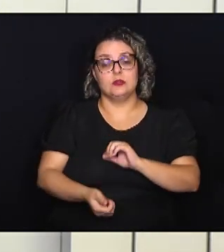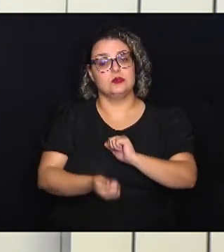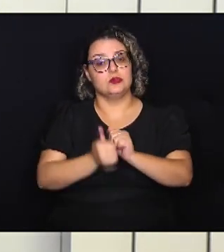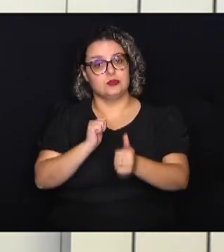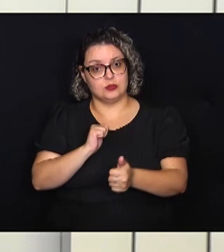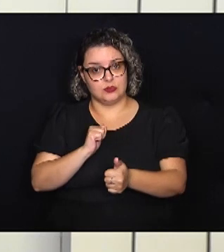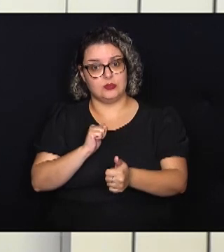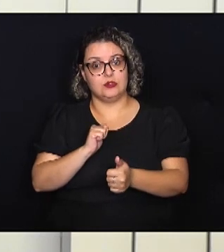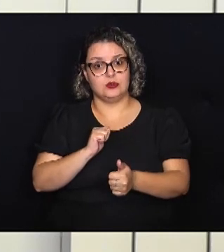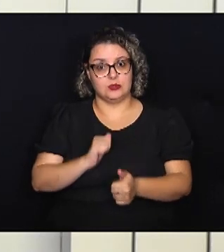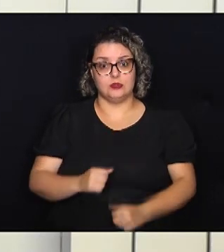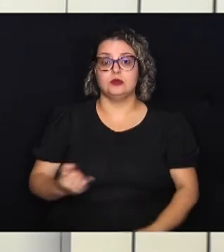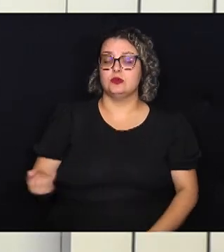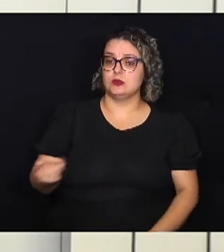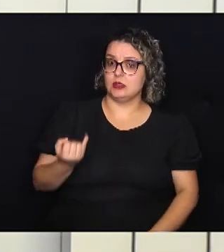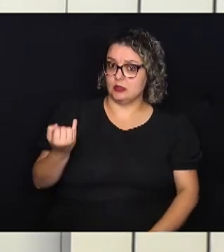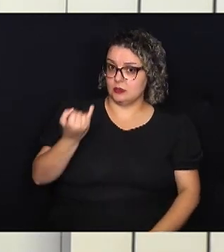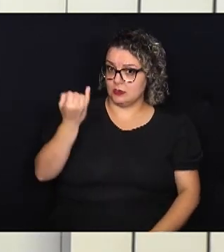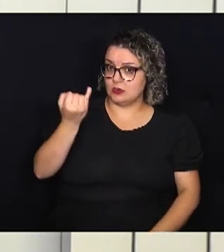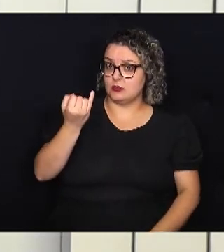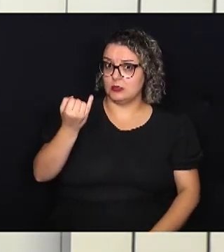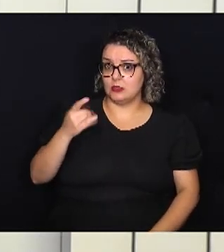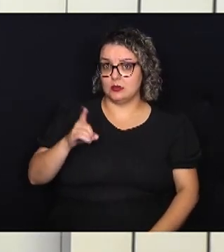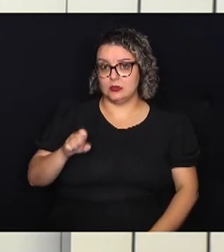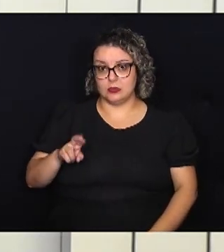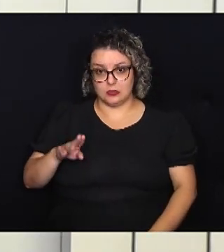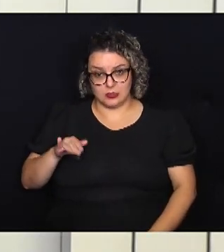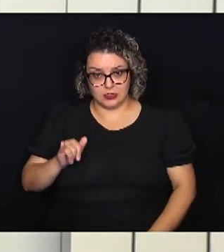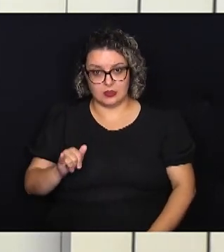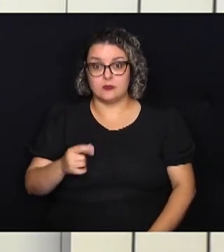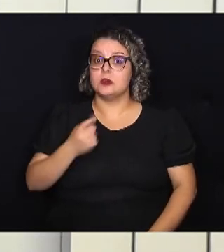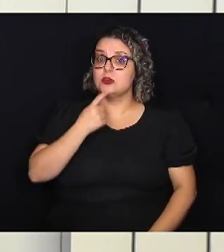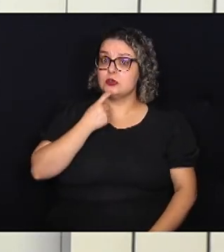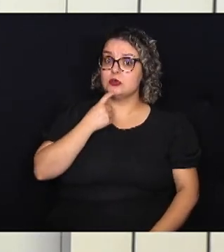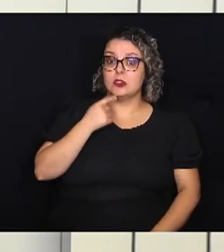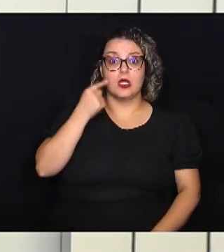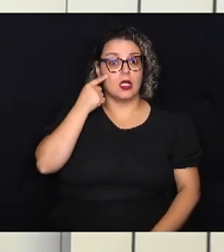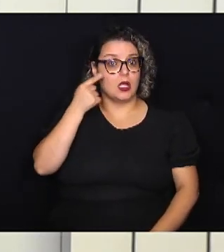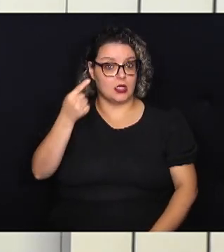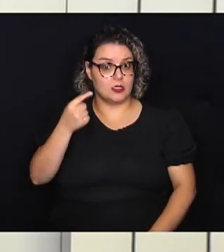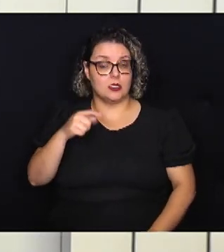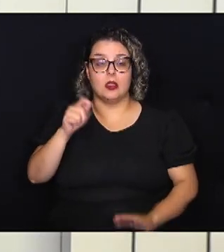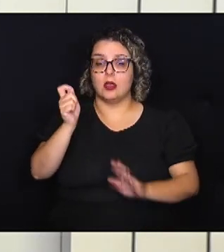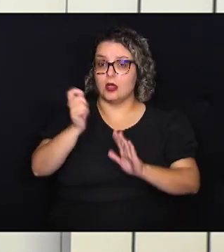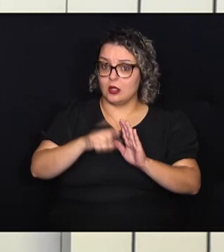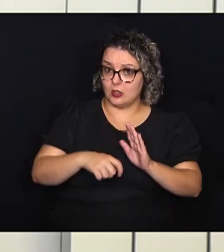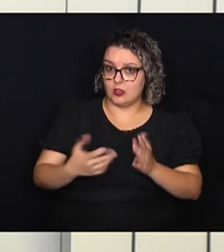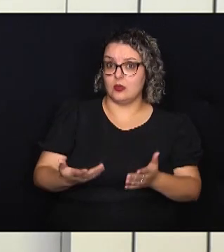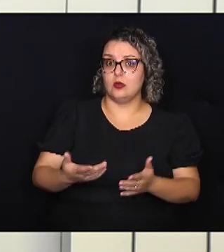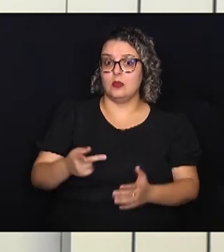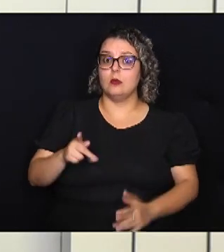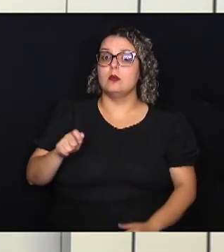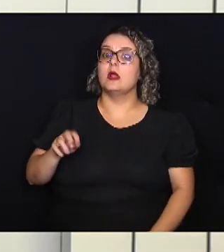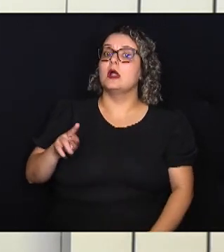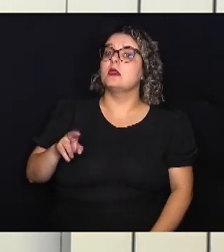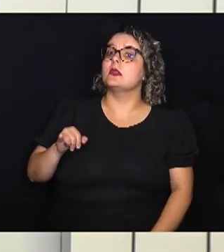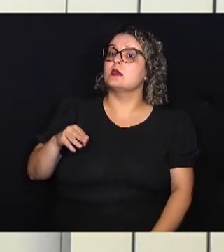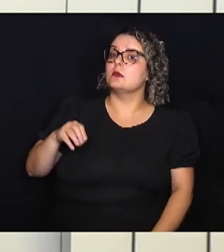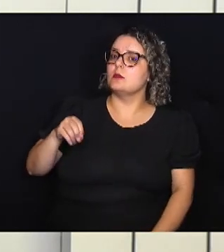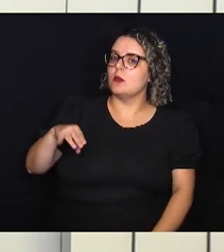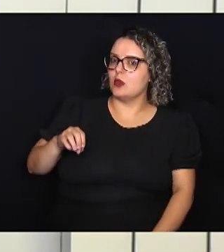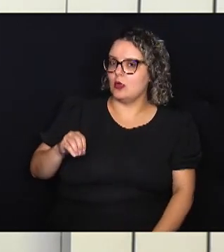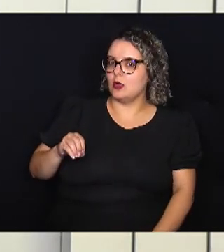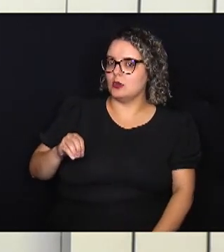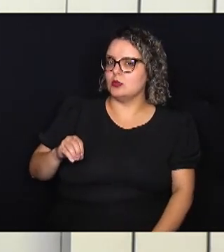Esporte sobre a importância do derby campineiro. A intenção é registrá-lo como patrimônio cultural